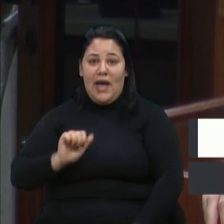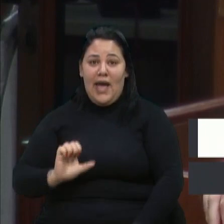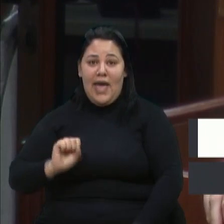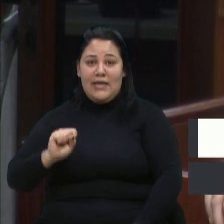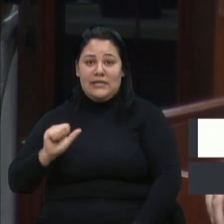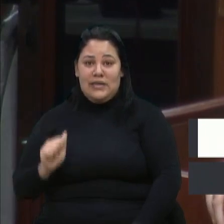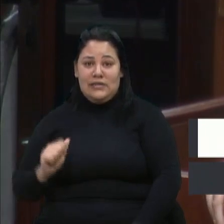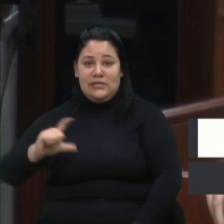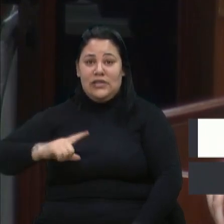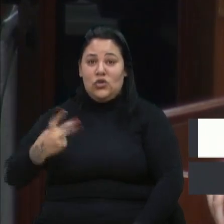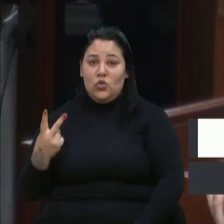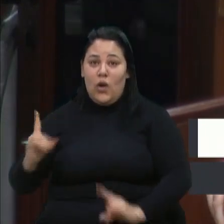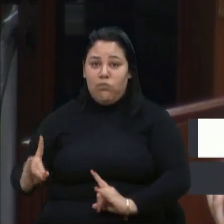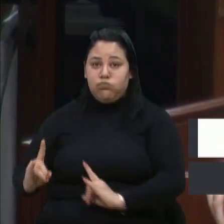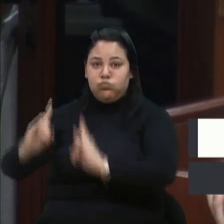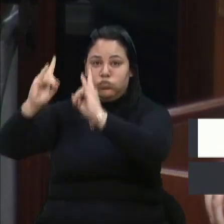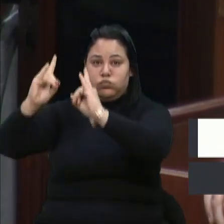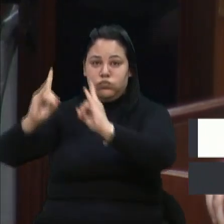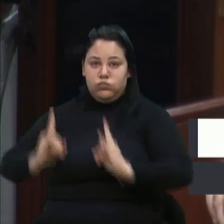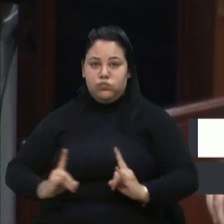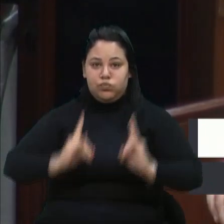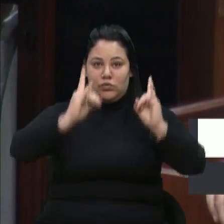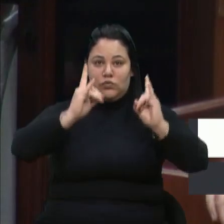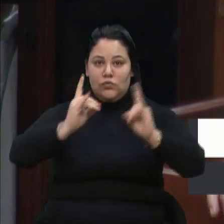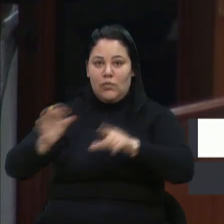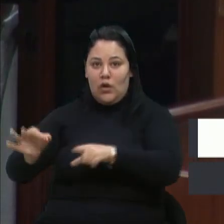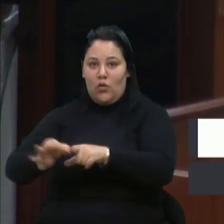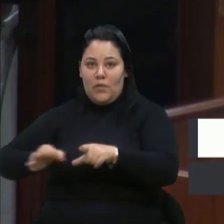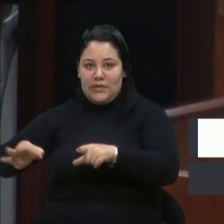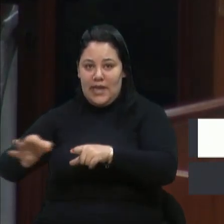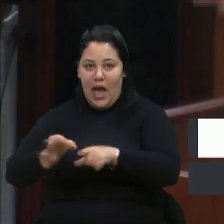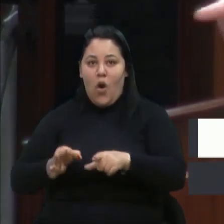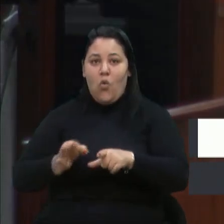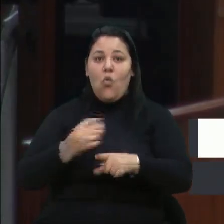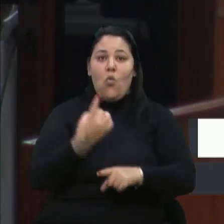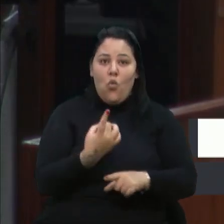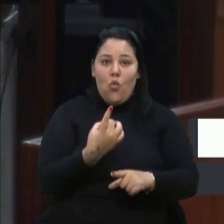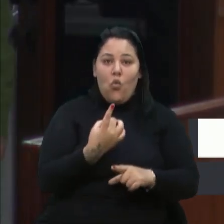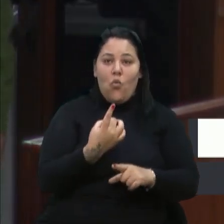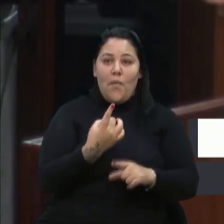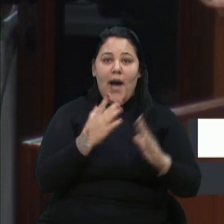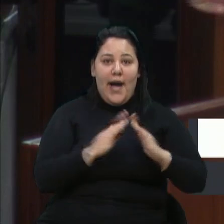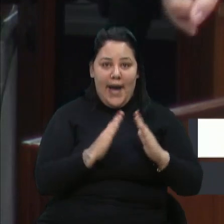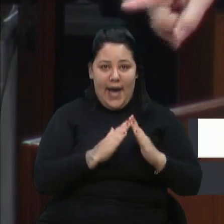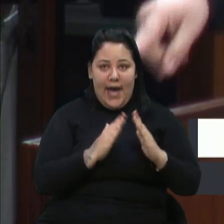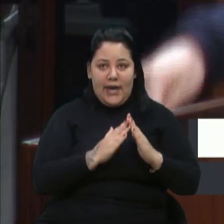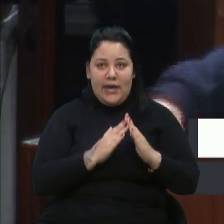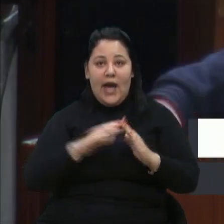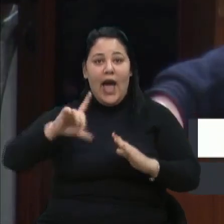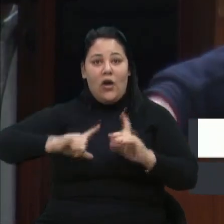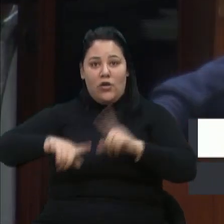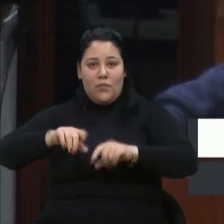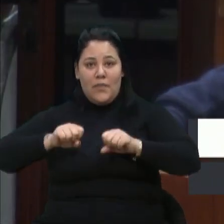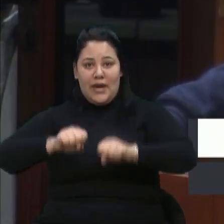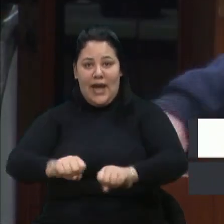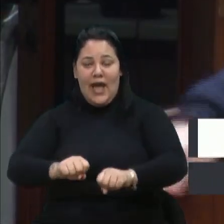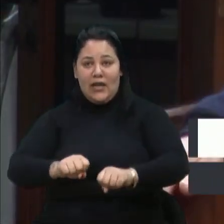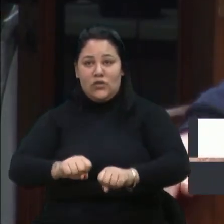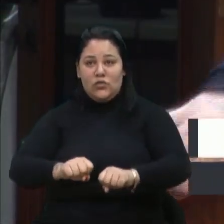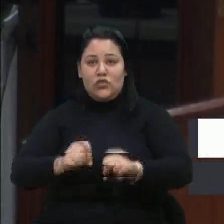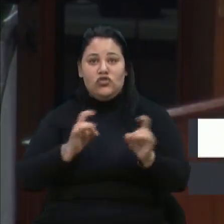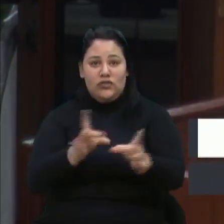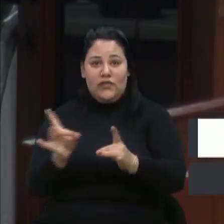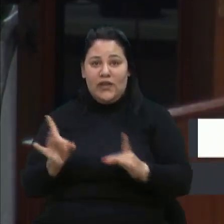2 torres serão construídas, uma comercial e uma residencial. O Forte Atacadista, que vai ser inaugurado agora em outubro, e outro